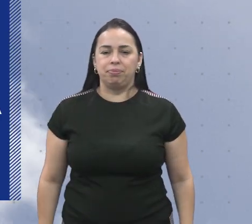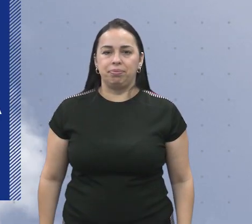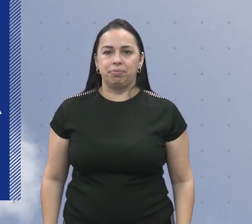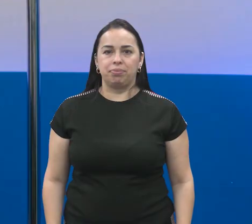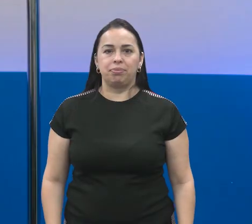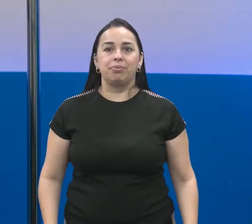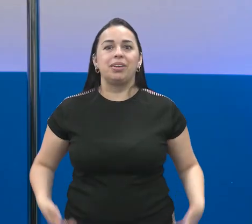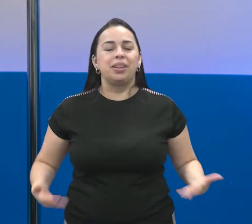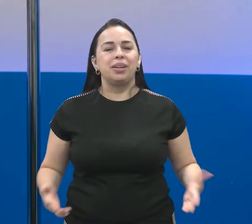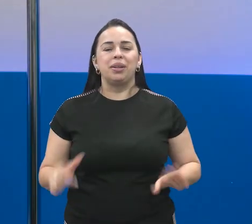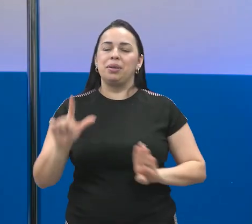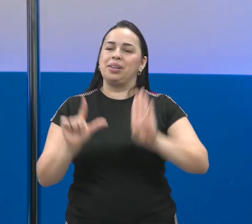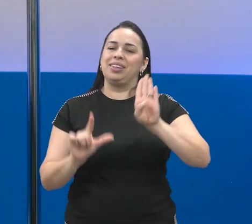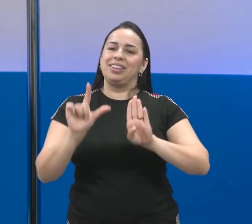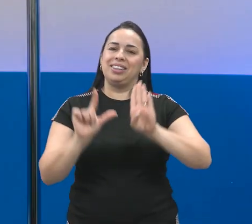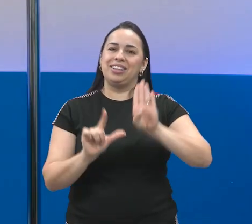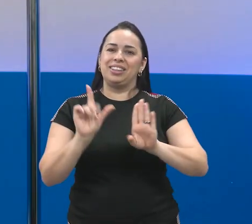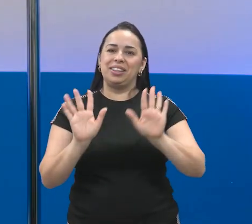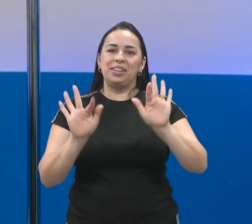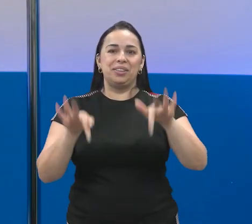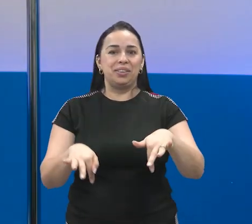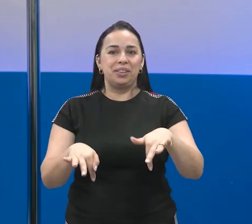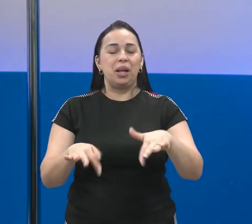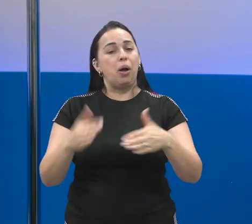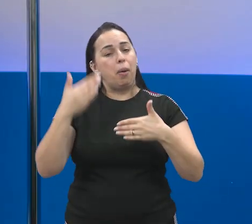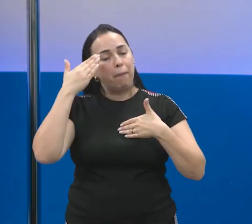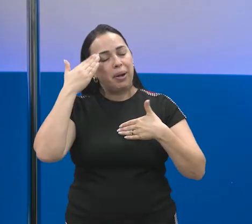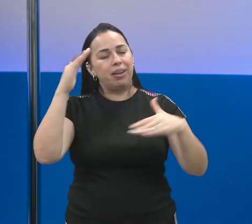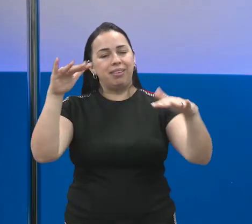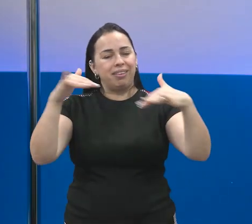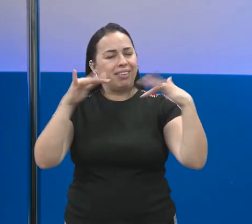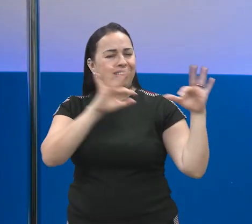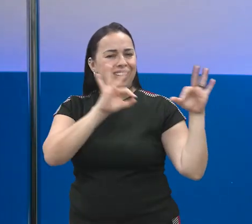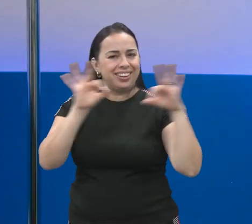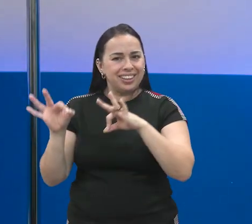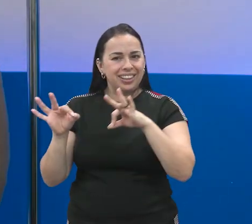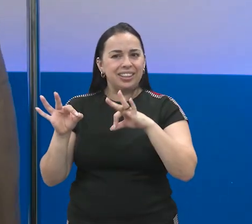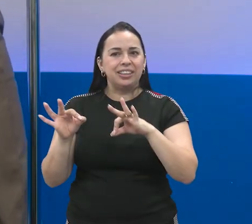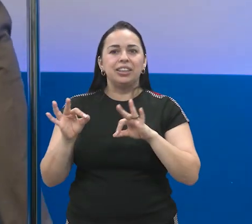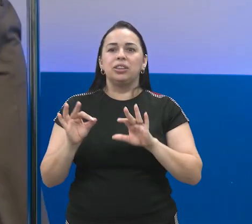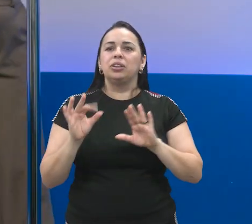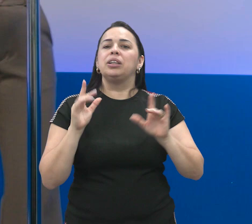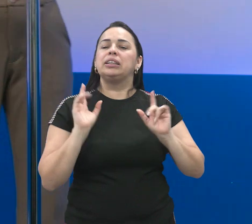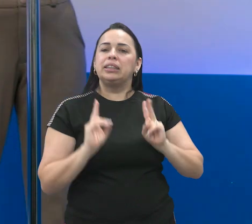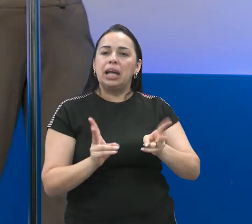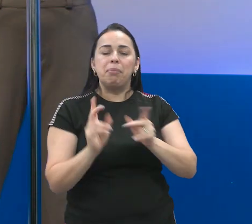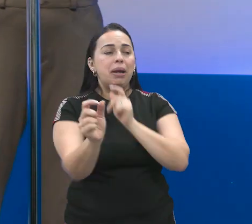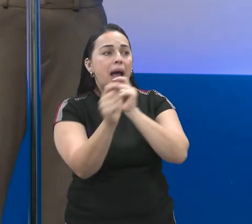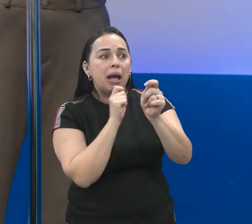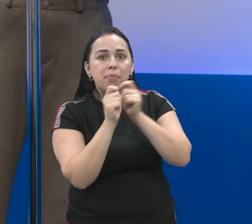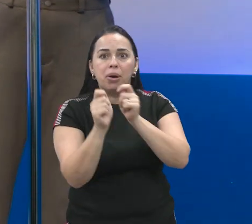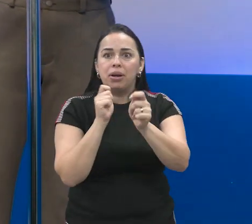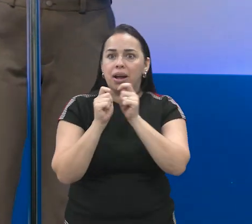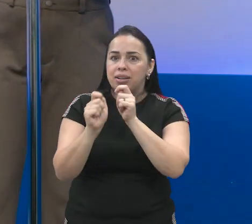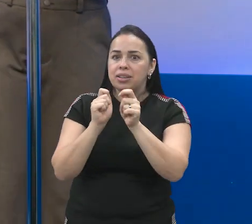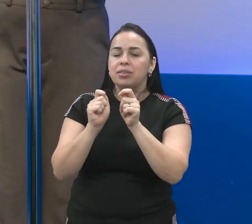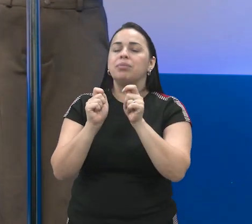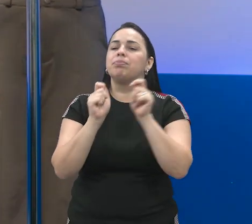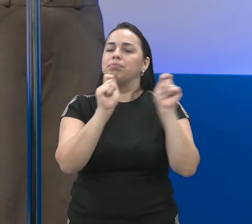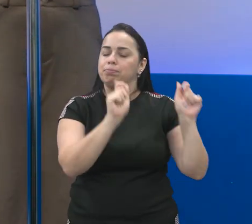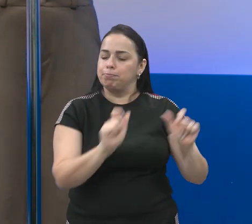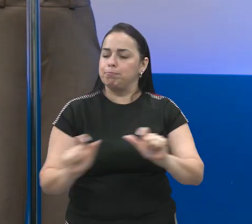20. E o Boletim Legislativo termina aqui. Muito obrigada pela companhia. Todo o conteúdo produzido pela TV Câmara